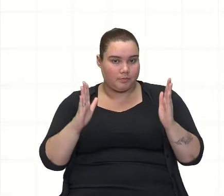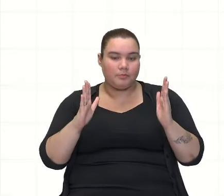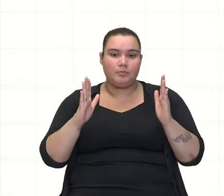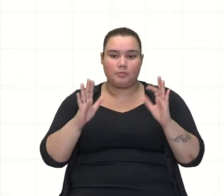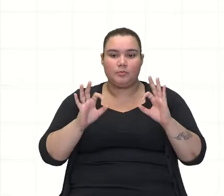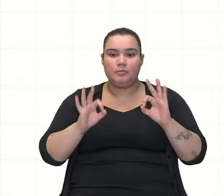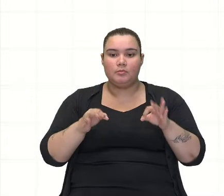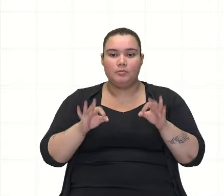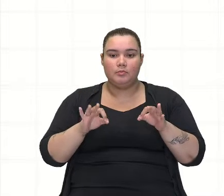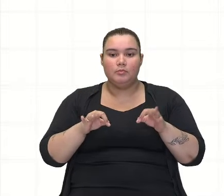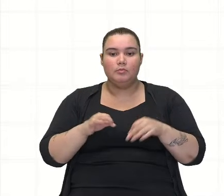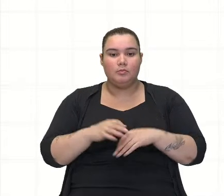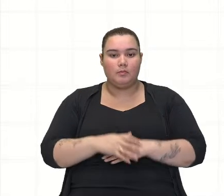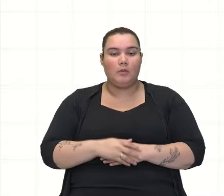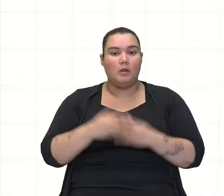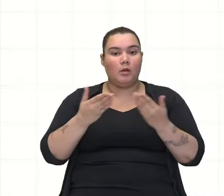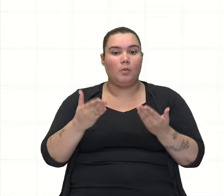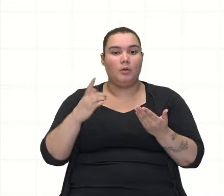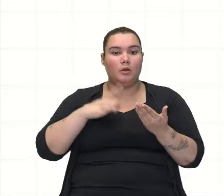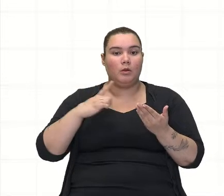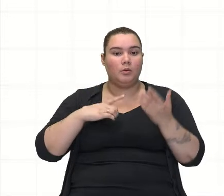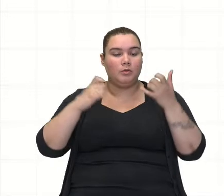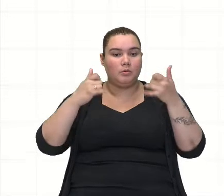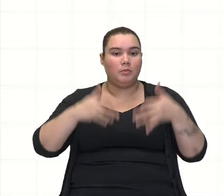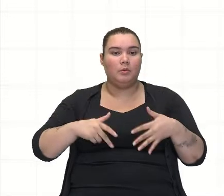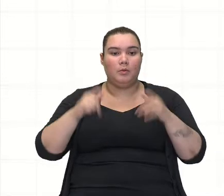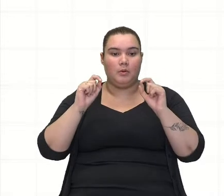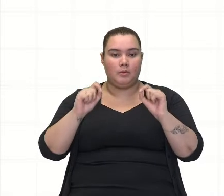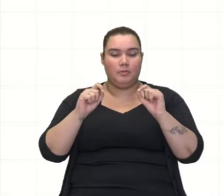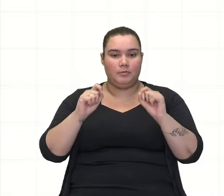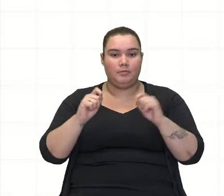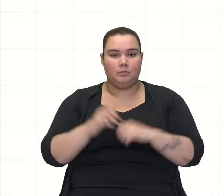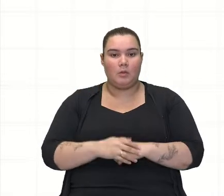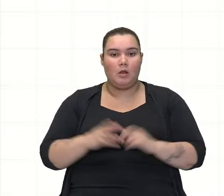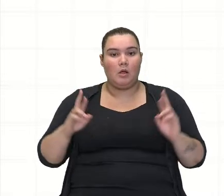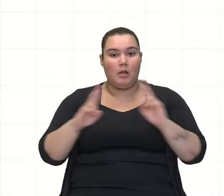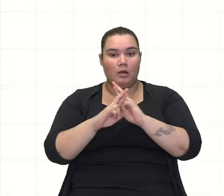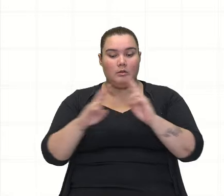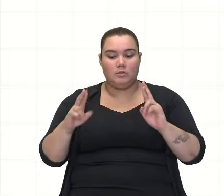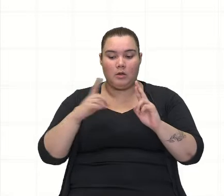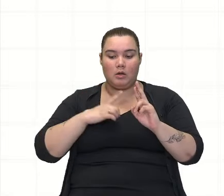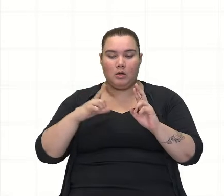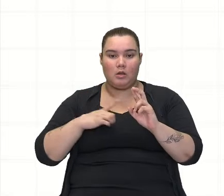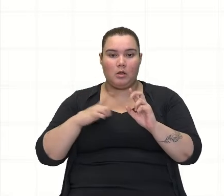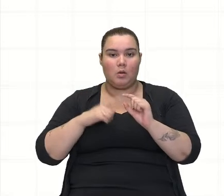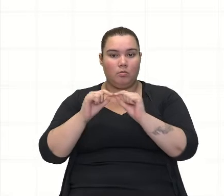Tá? Muito bem. Né? Ó, em relação ao eixo horizontal, ponto